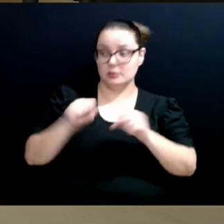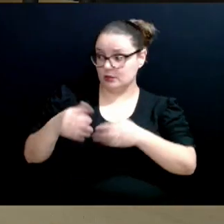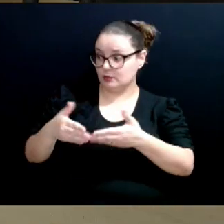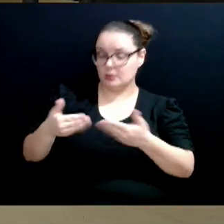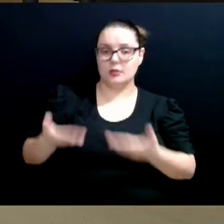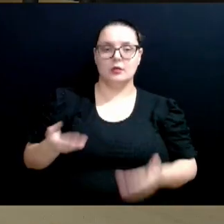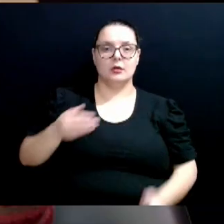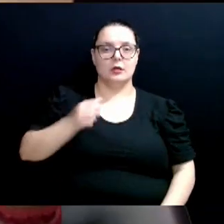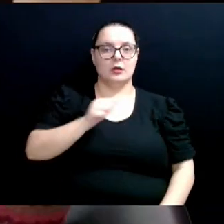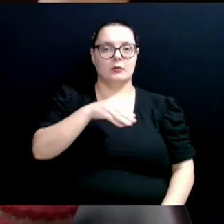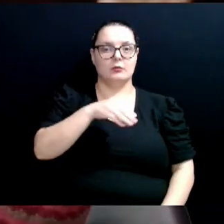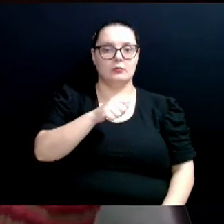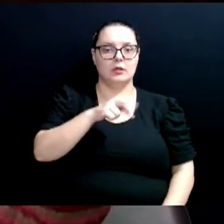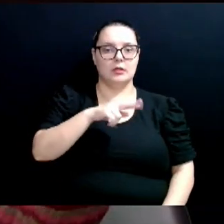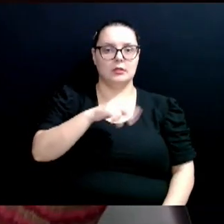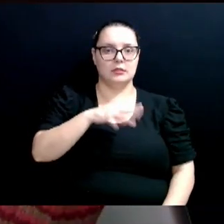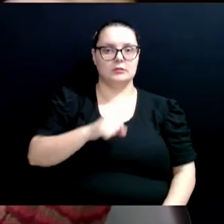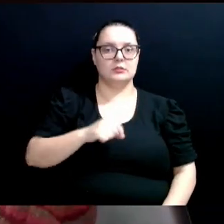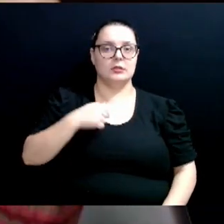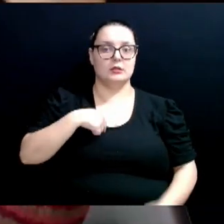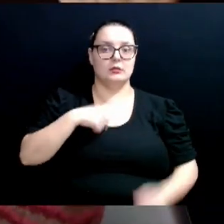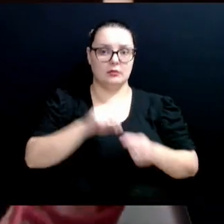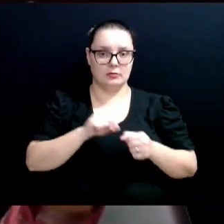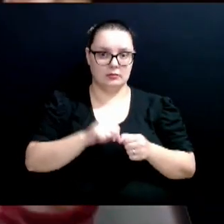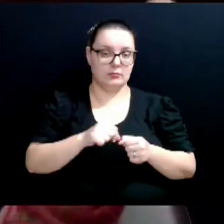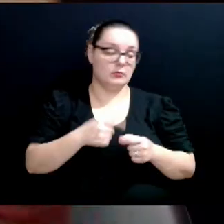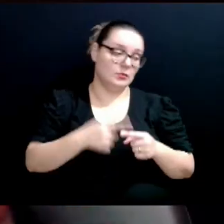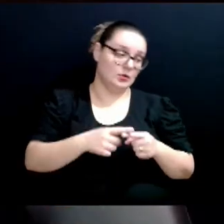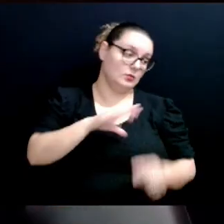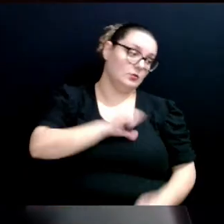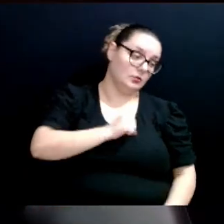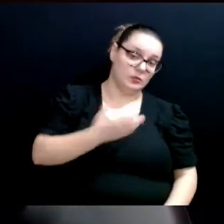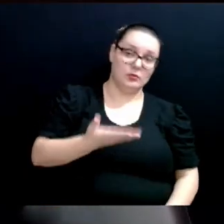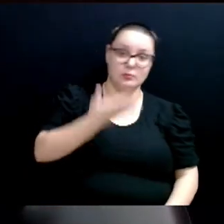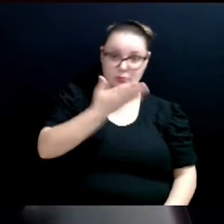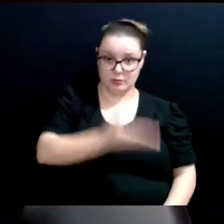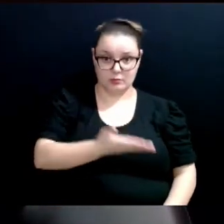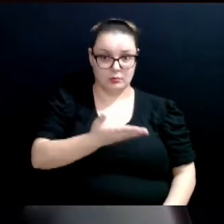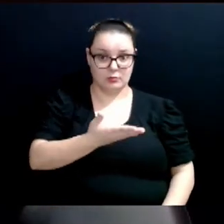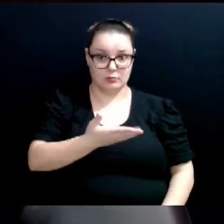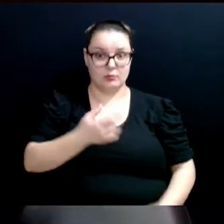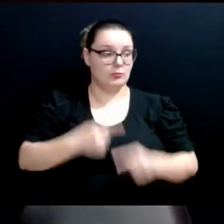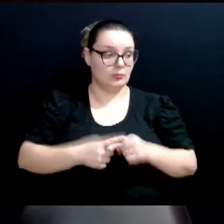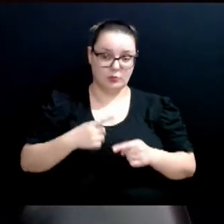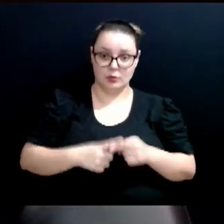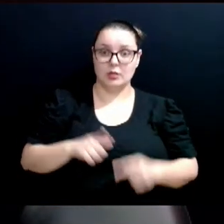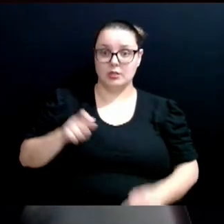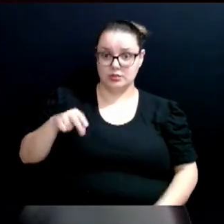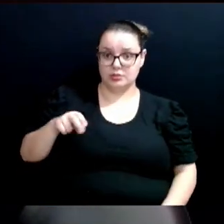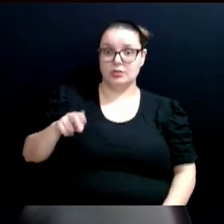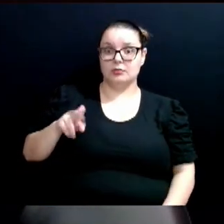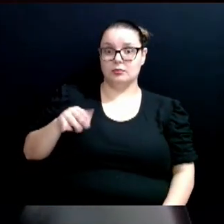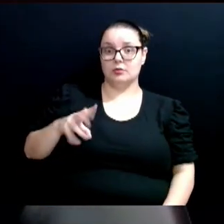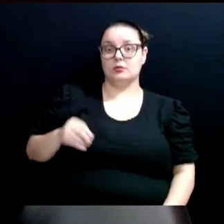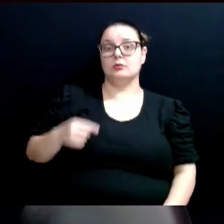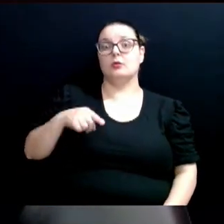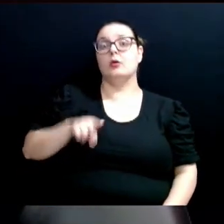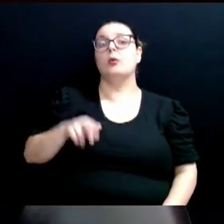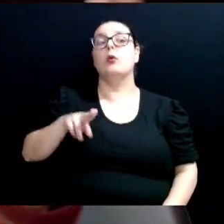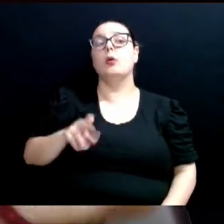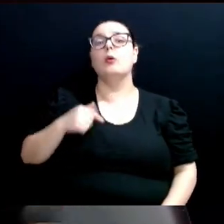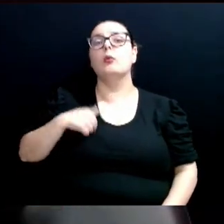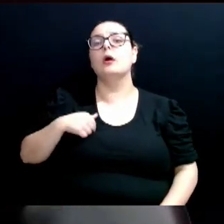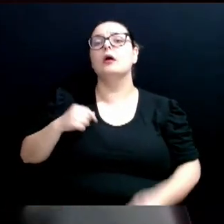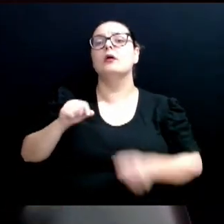estou fazendo porque é algo que eu gosto, por você, porque é algo genuíno, ou estou fazendo porque eu estou com medo de